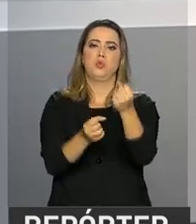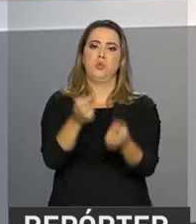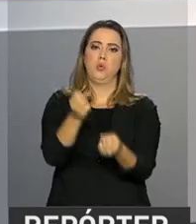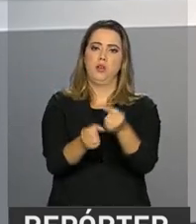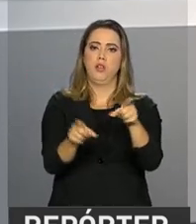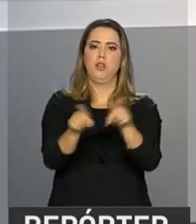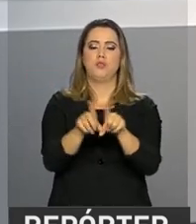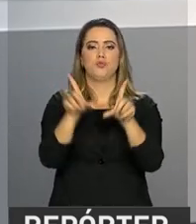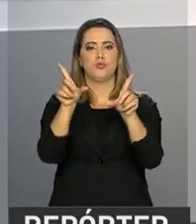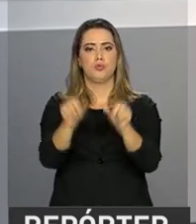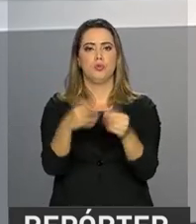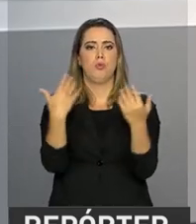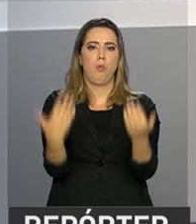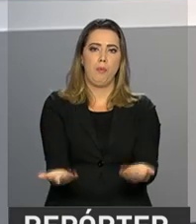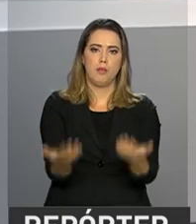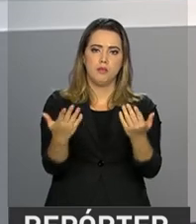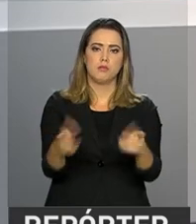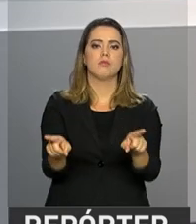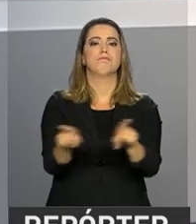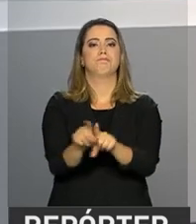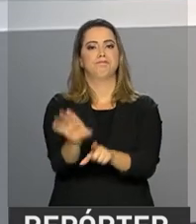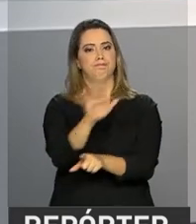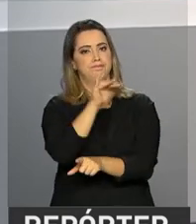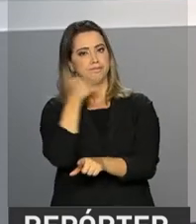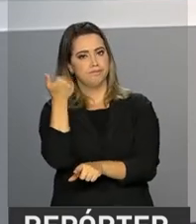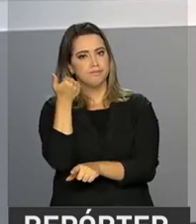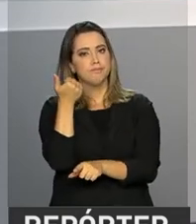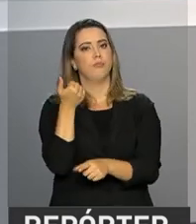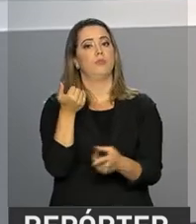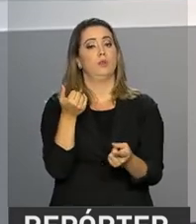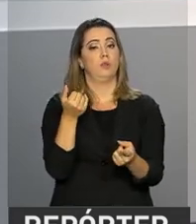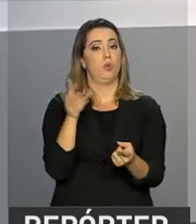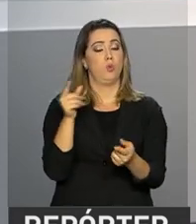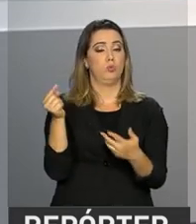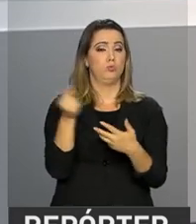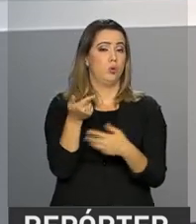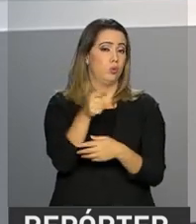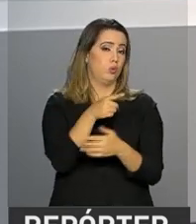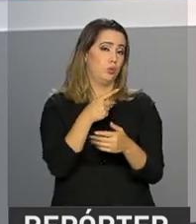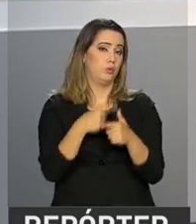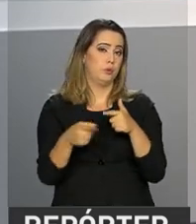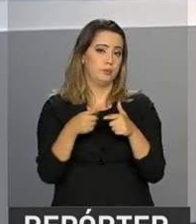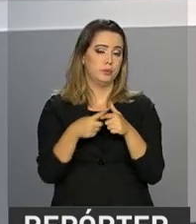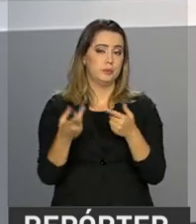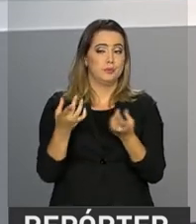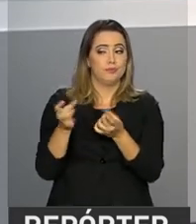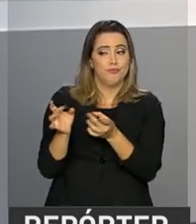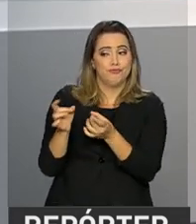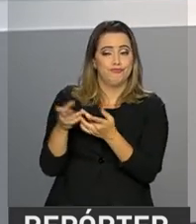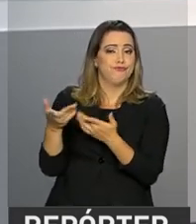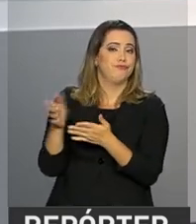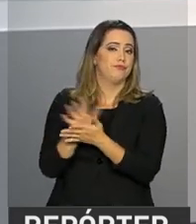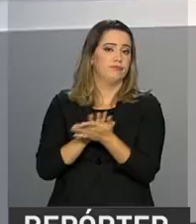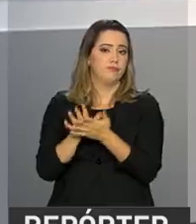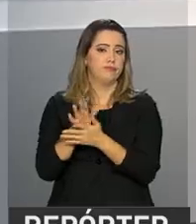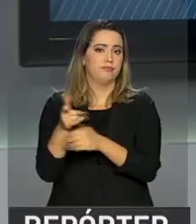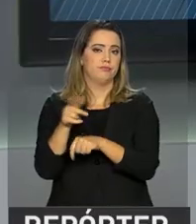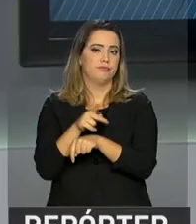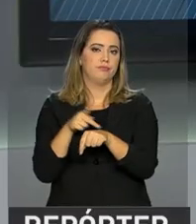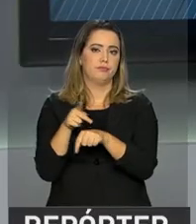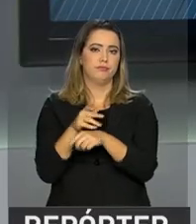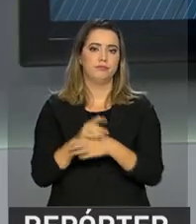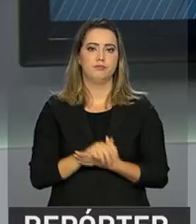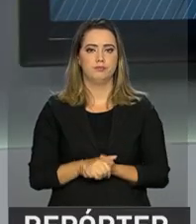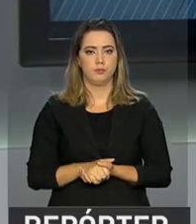perda de peso e até morte dos animais outro prejuízo são as restrições à exportação da carne